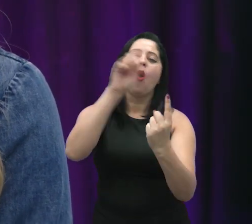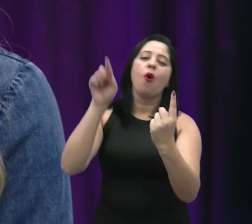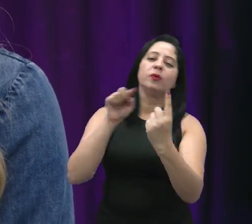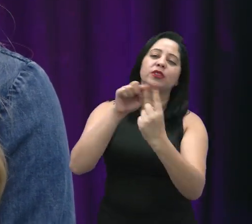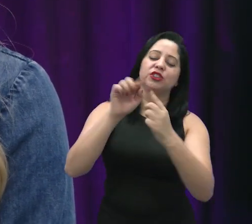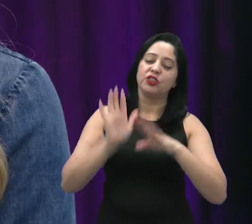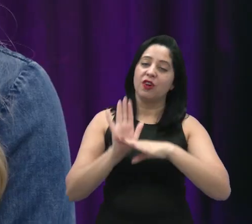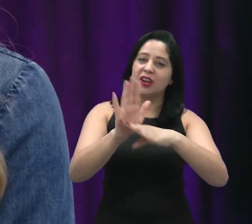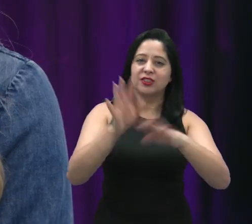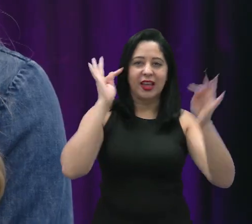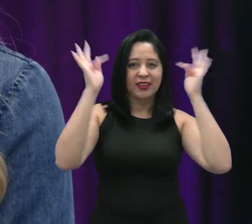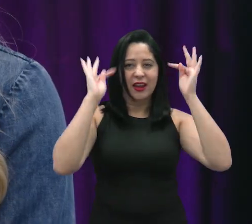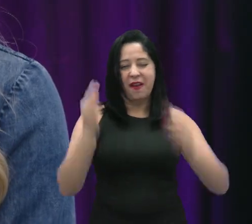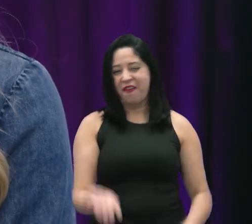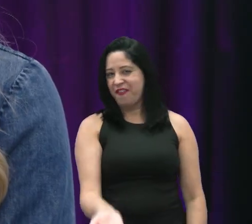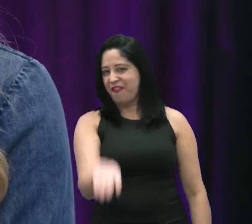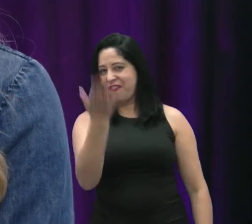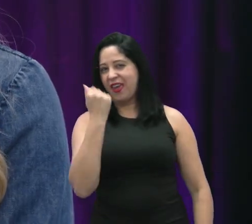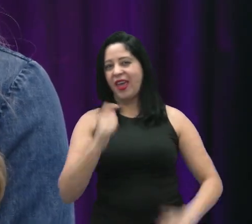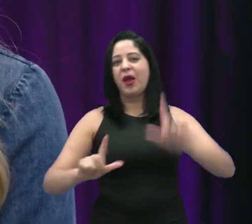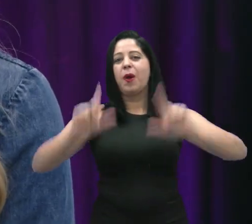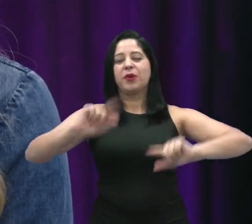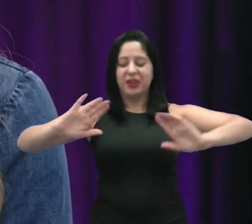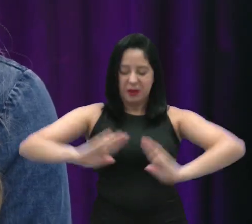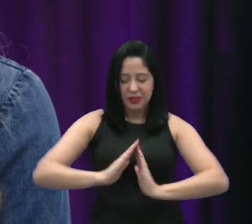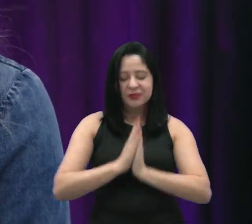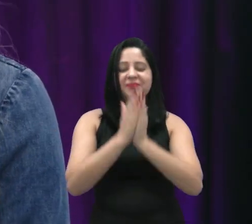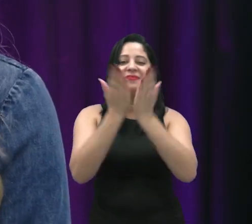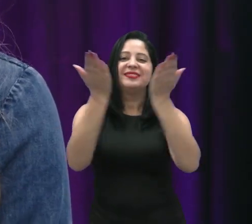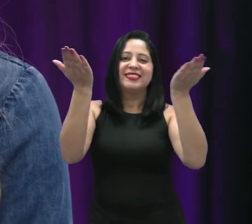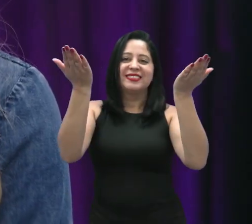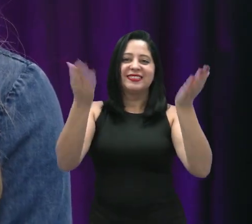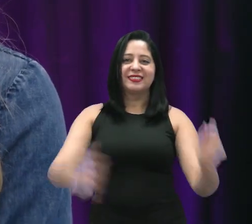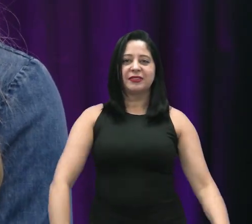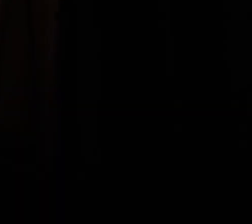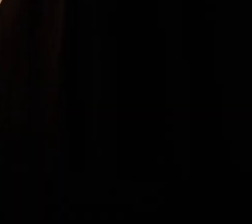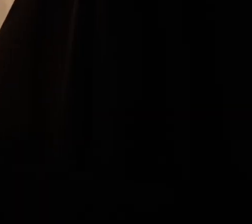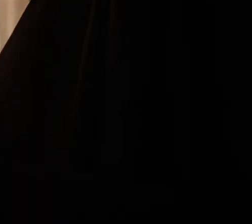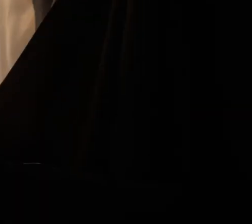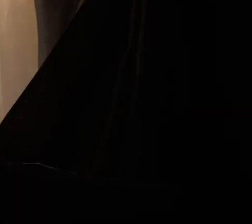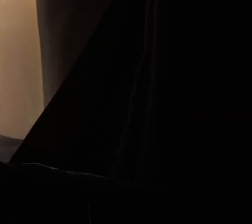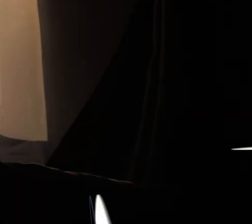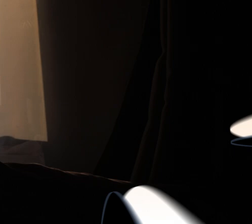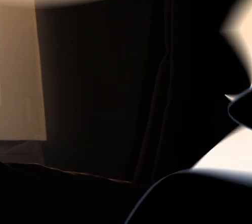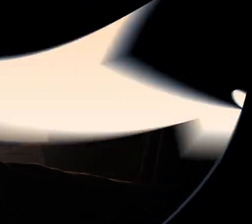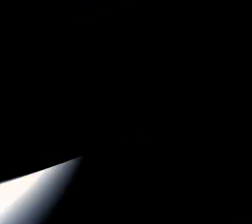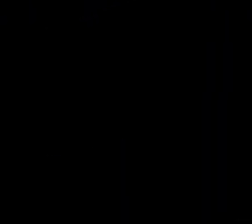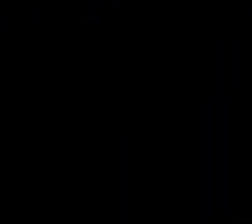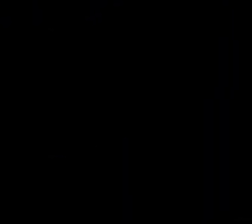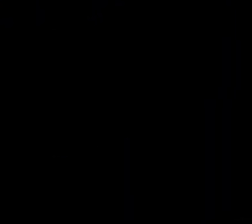em terapia. Vamos nessa? Para mais um Inspiração.